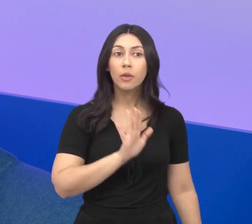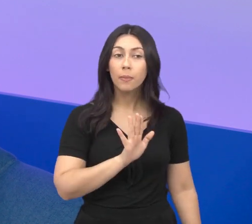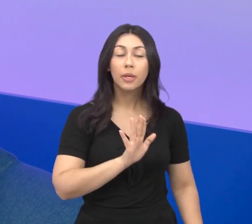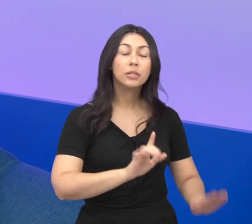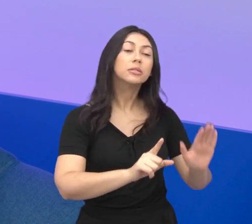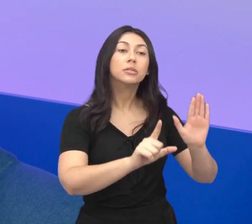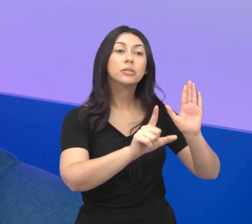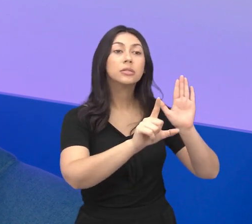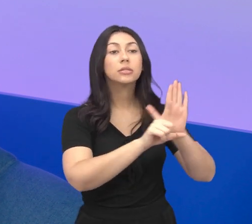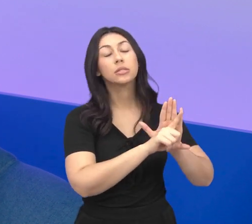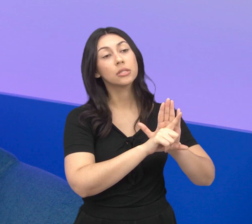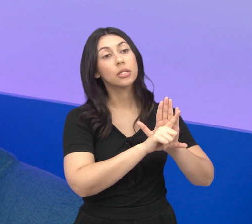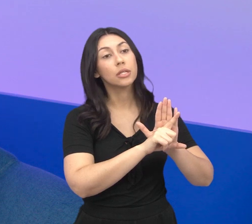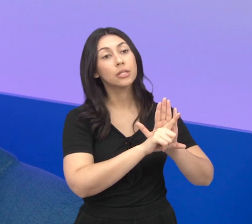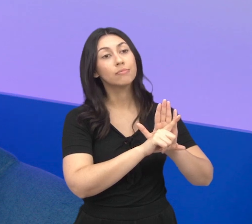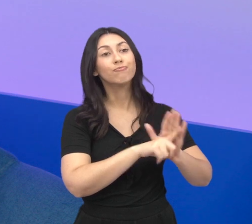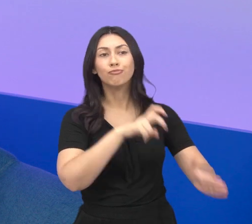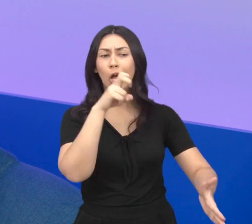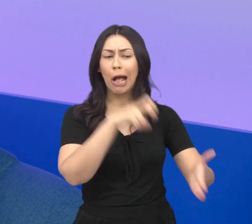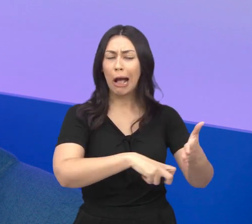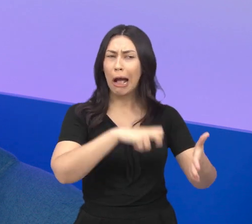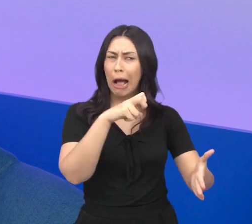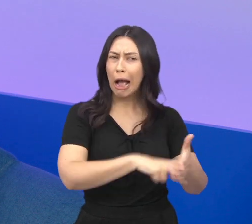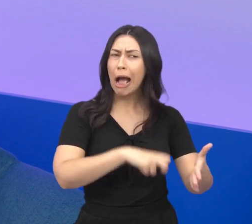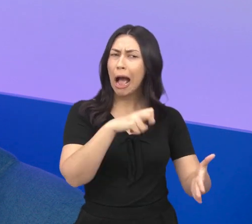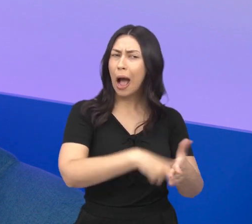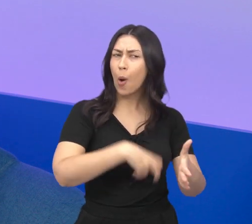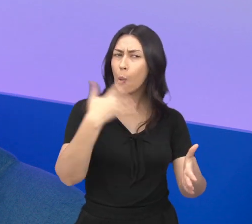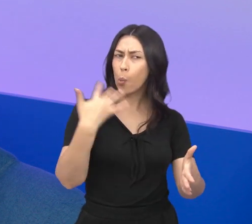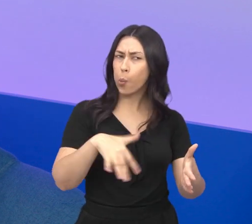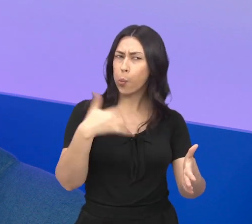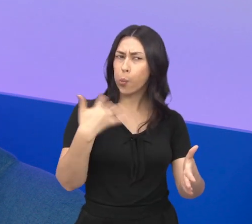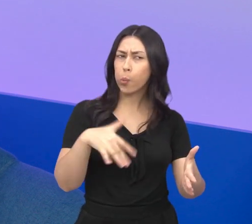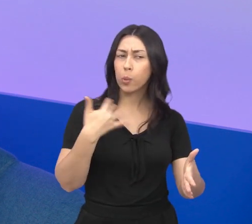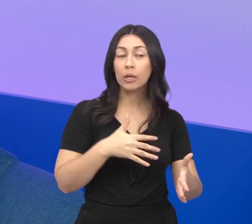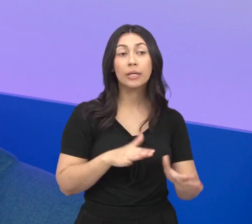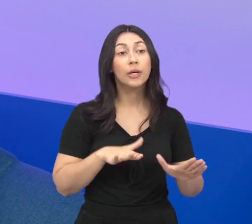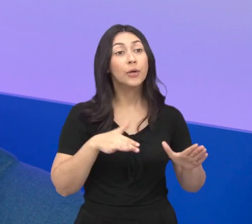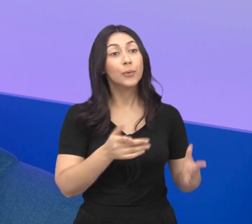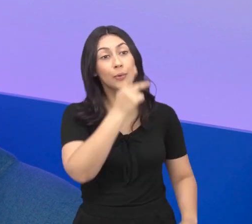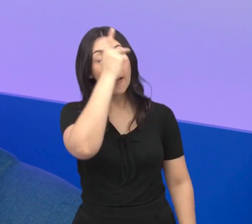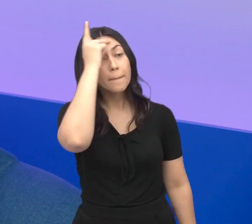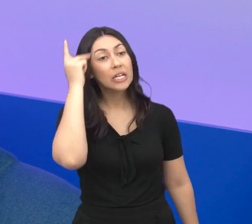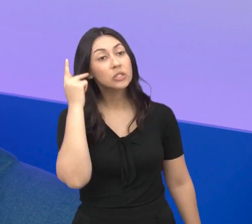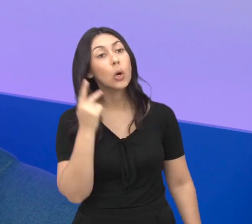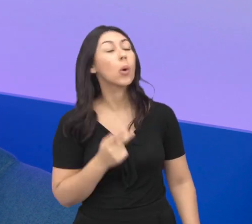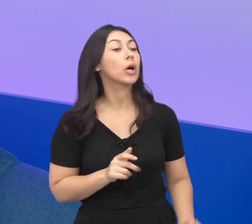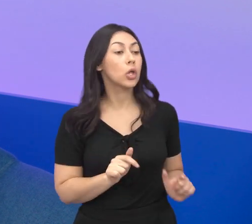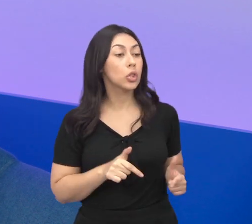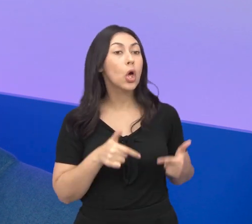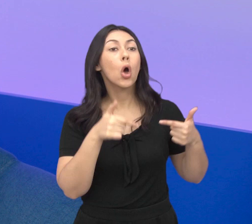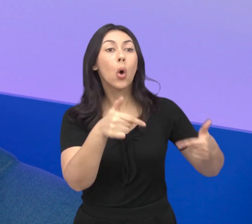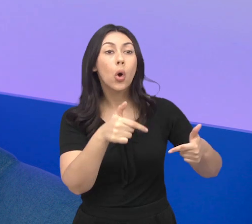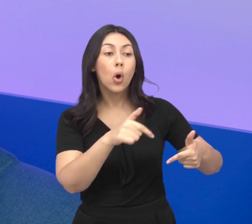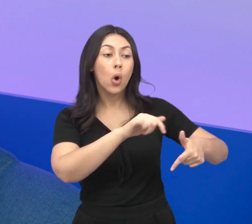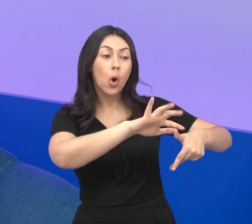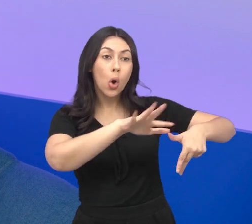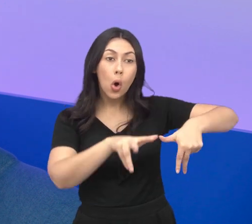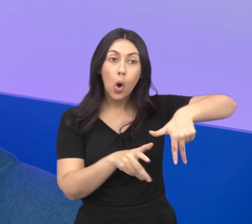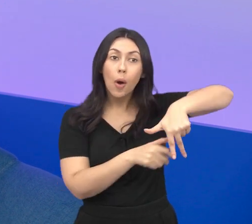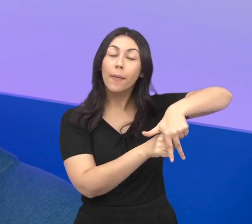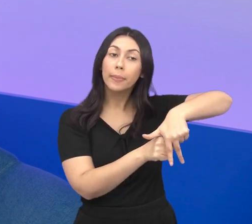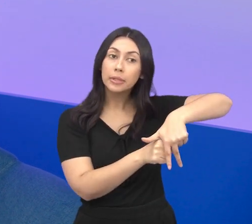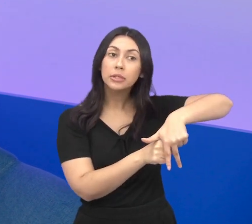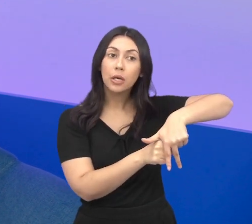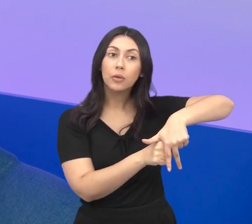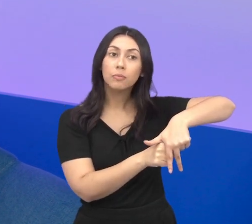ela é uma legislação que é pesada na punição. Então, todo aquele que praticar ato de corrupção contra a